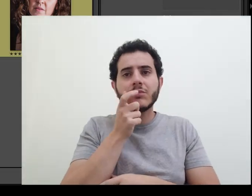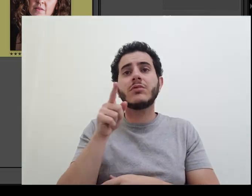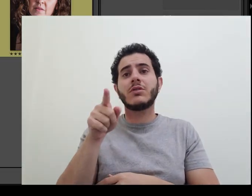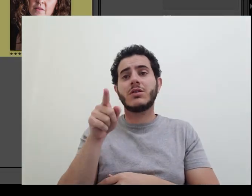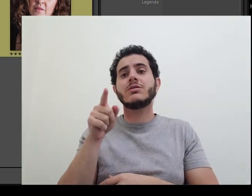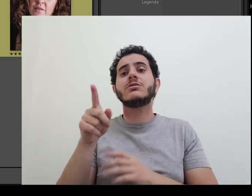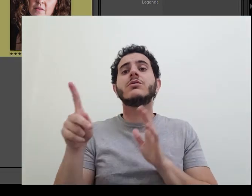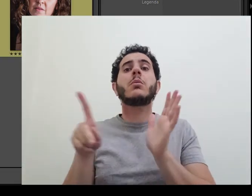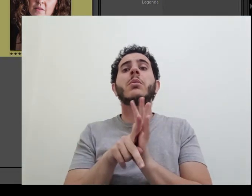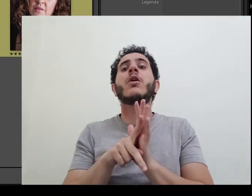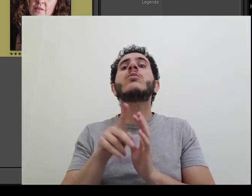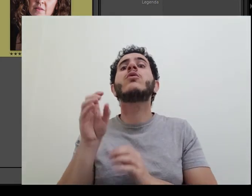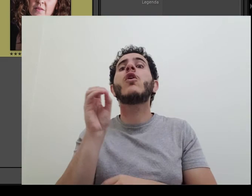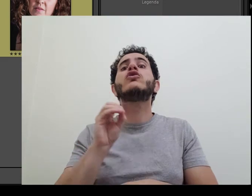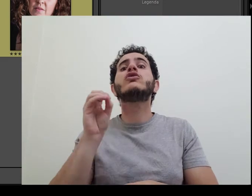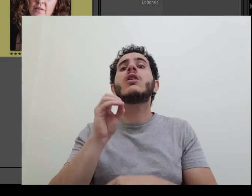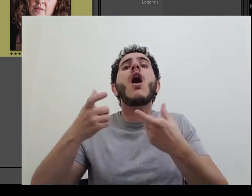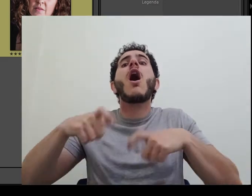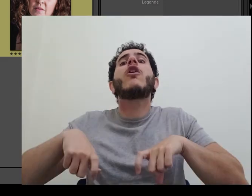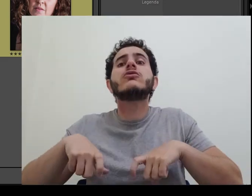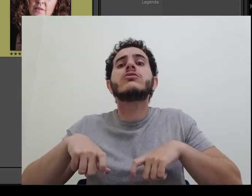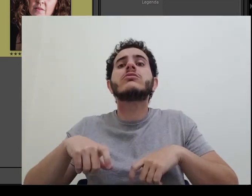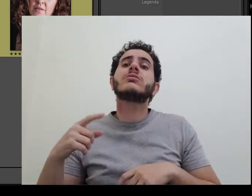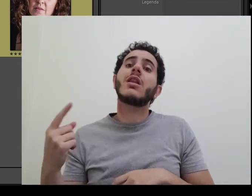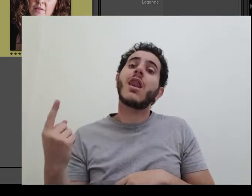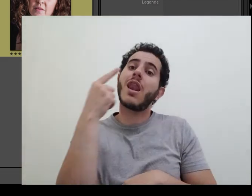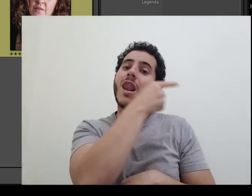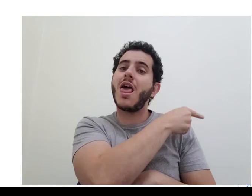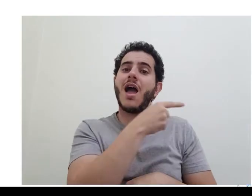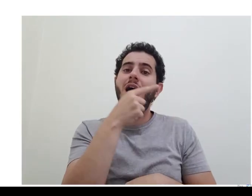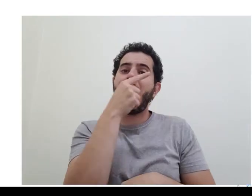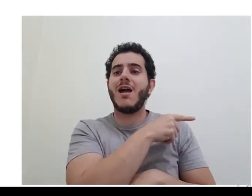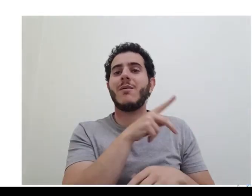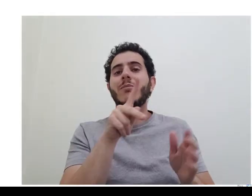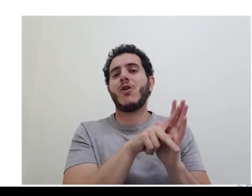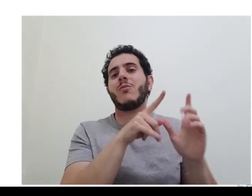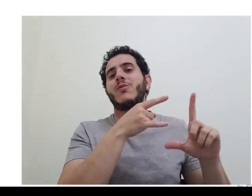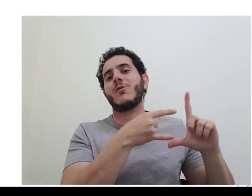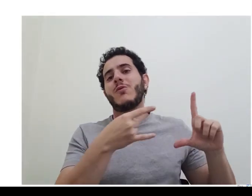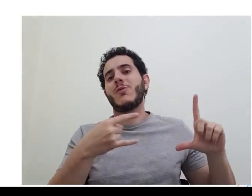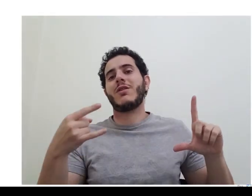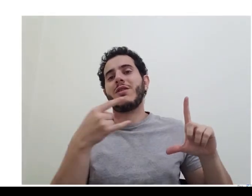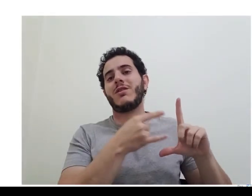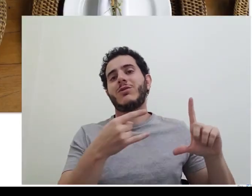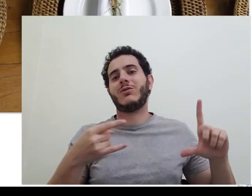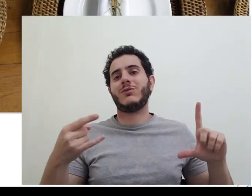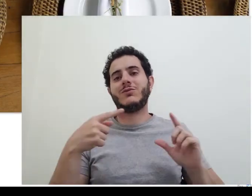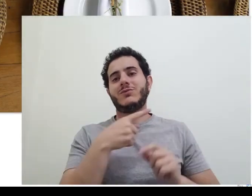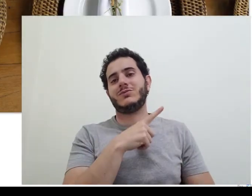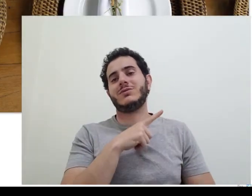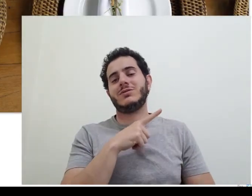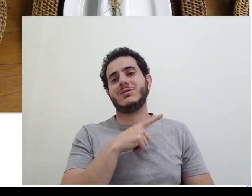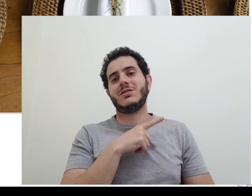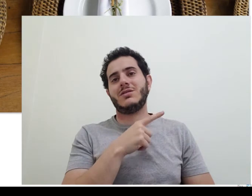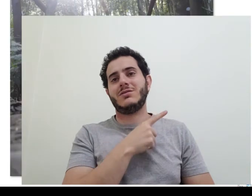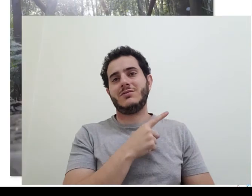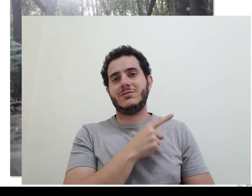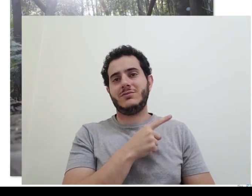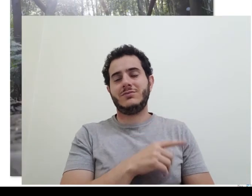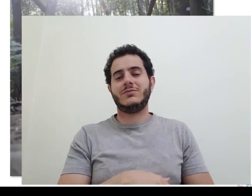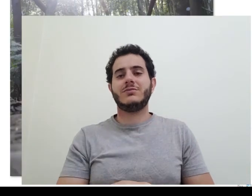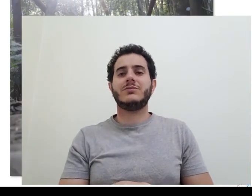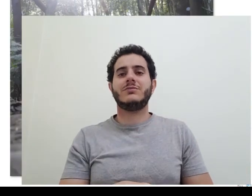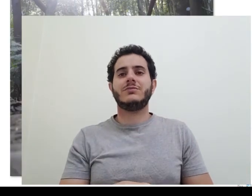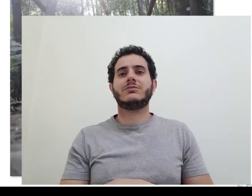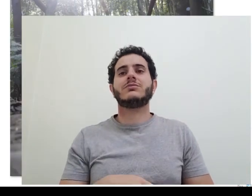arquivo original que está lá no Windows, tá? Vou até abrir o Windows aqui para vocês verem. Aqui estão os originais. Dá até para ver que, ó,